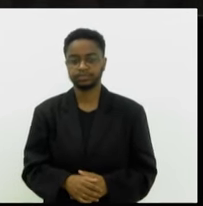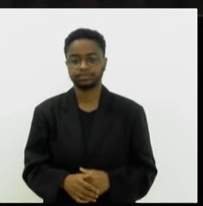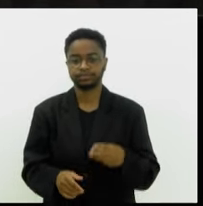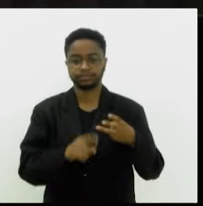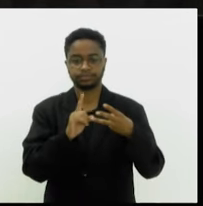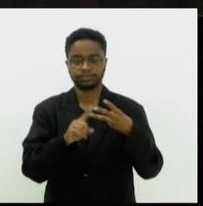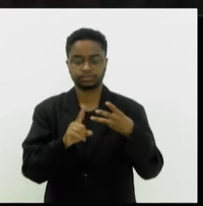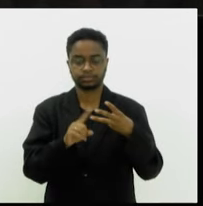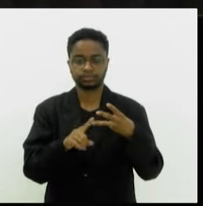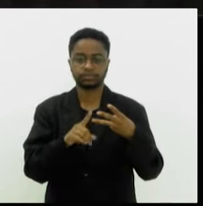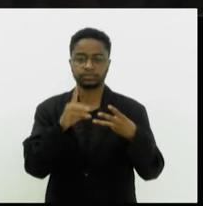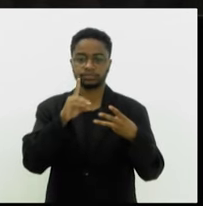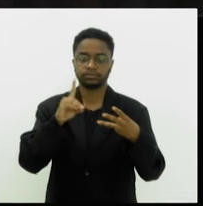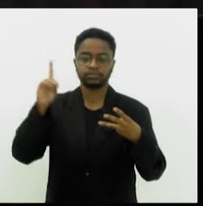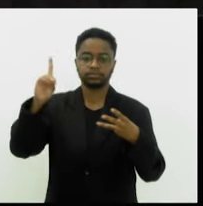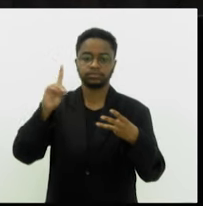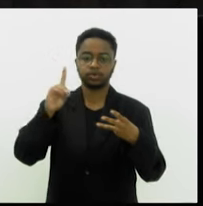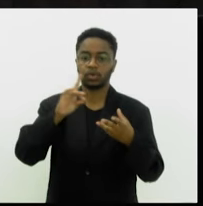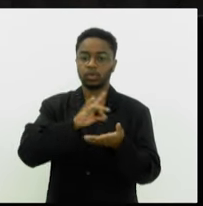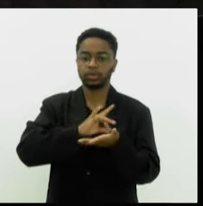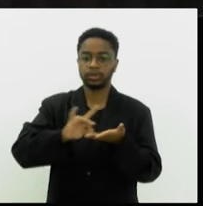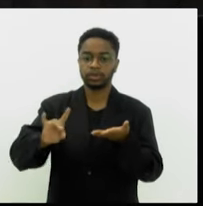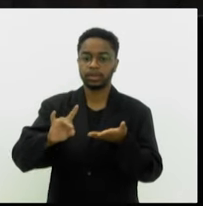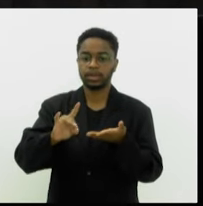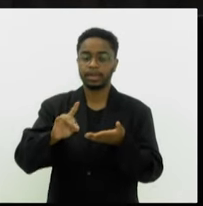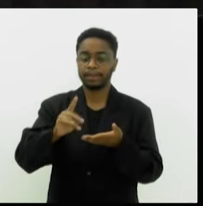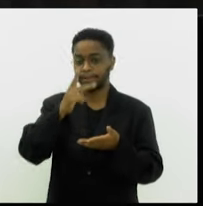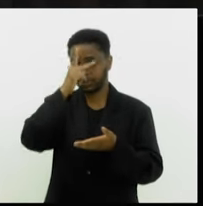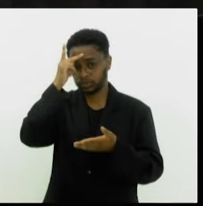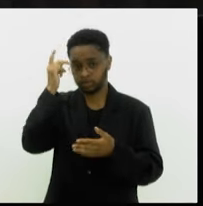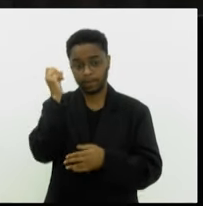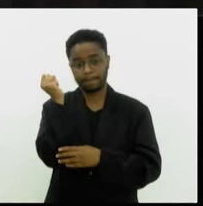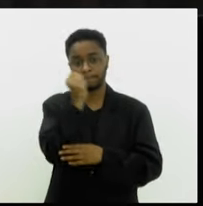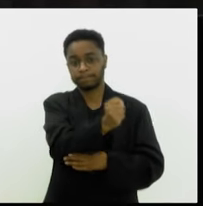Terceiro, o Senhor odeia mãos que derramam sangue.